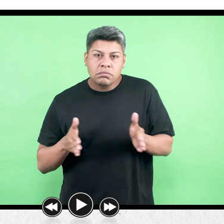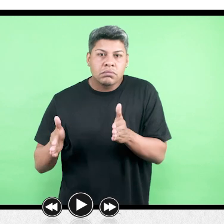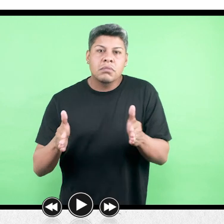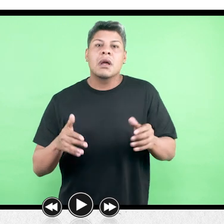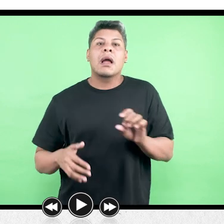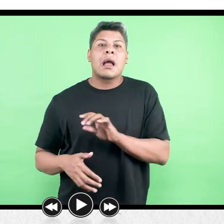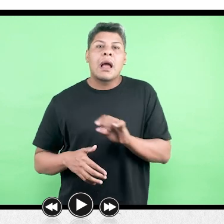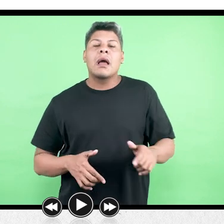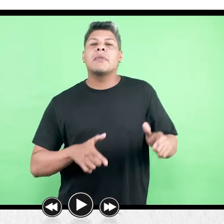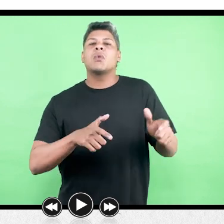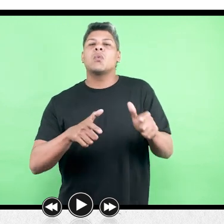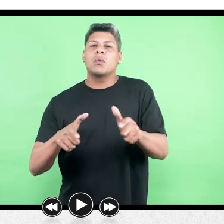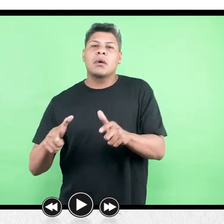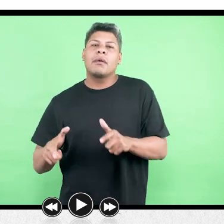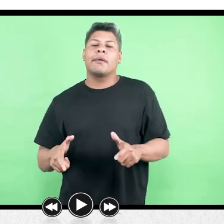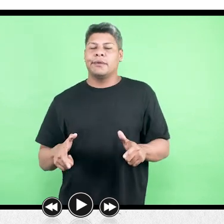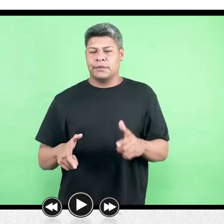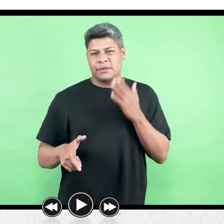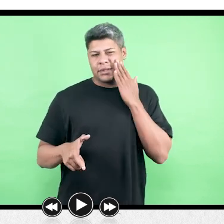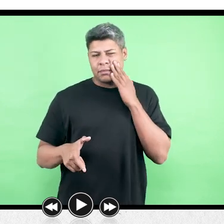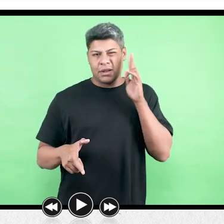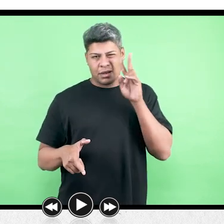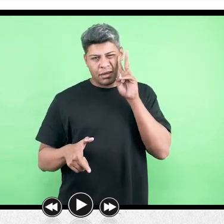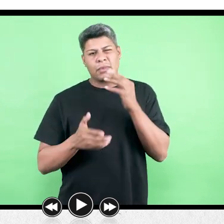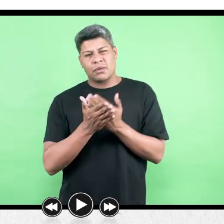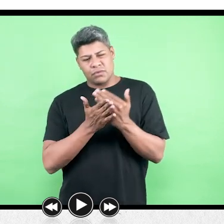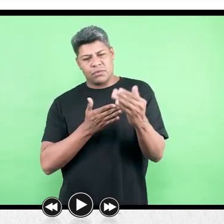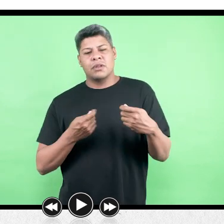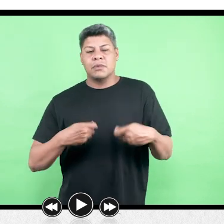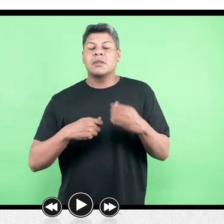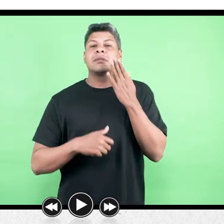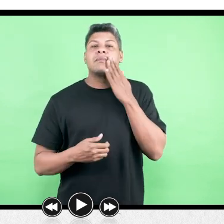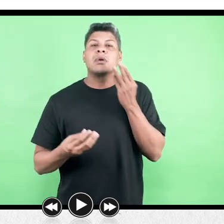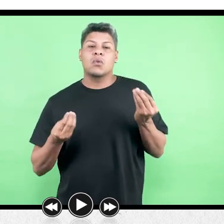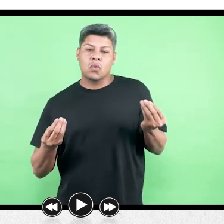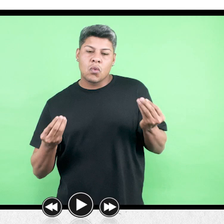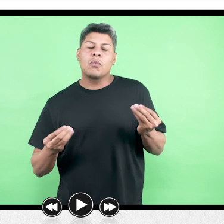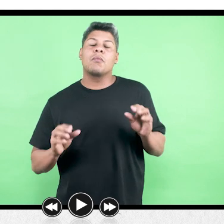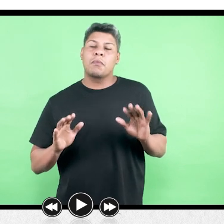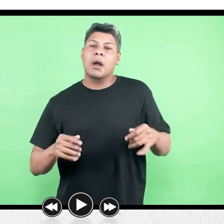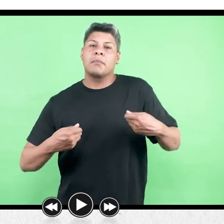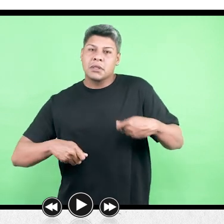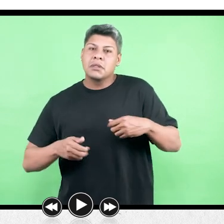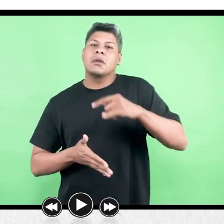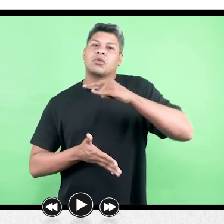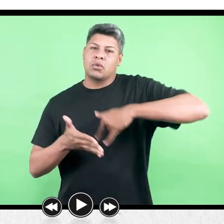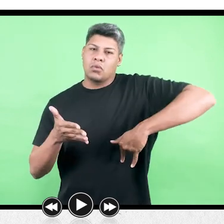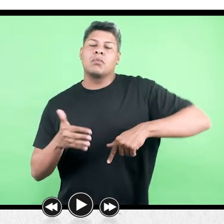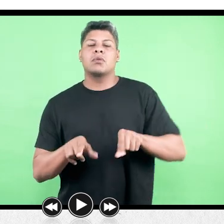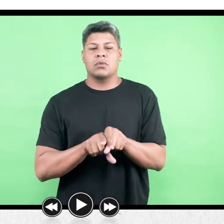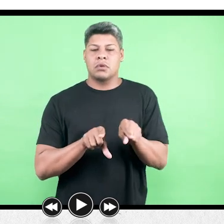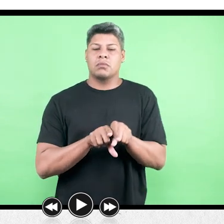cada unidade de planejamento hidrográfico. Lembra lá no comecinho? Então vai depender, mas independe de outorga, tá?